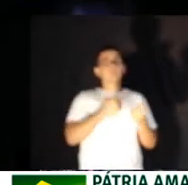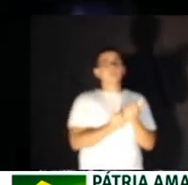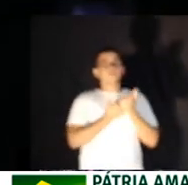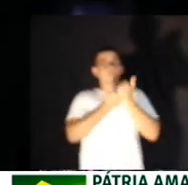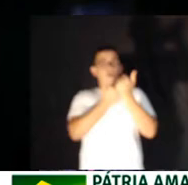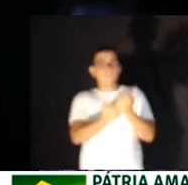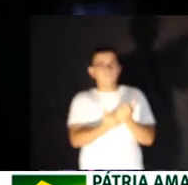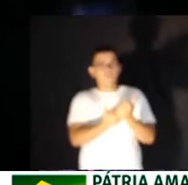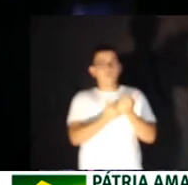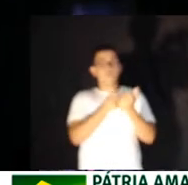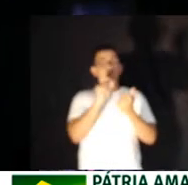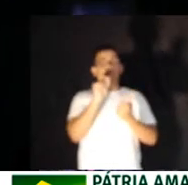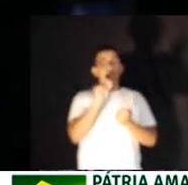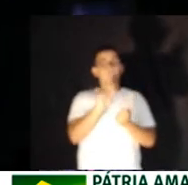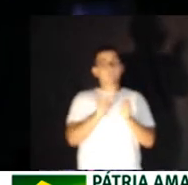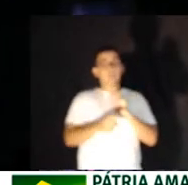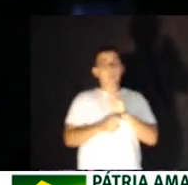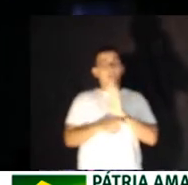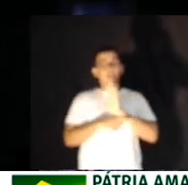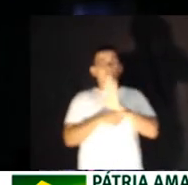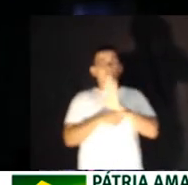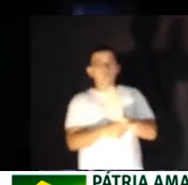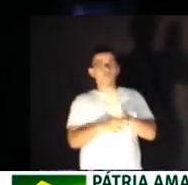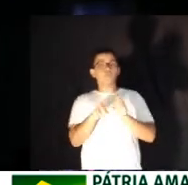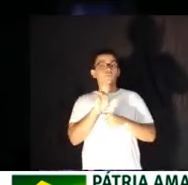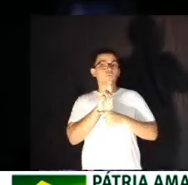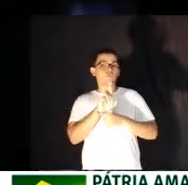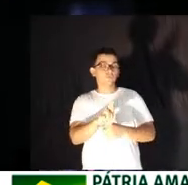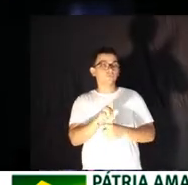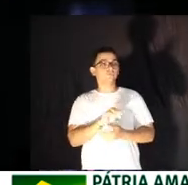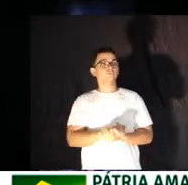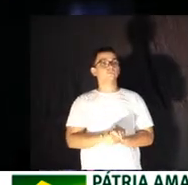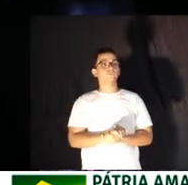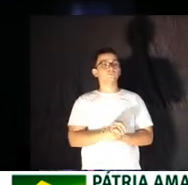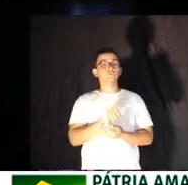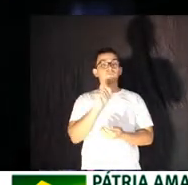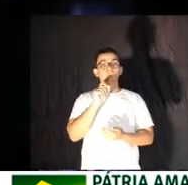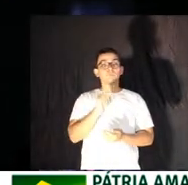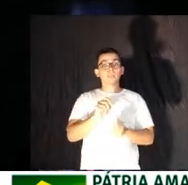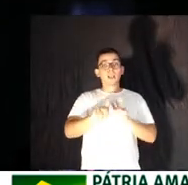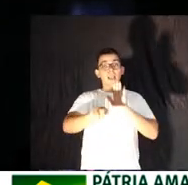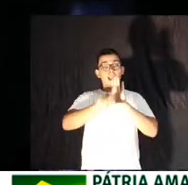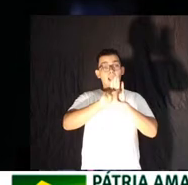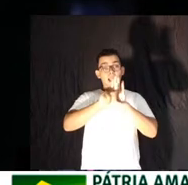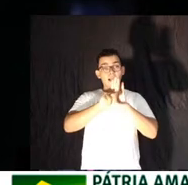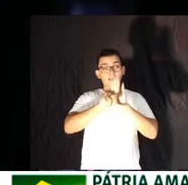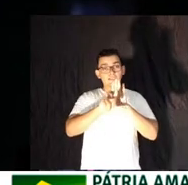foi custodiado pela Lei Audibank, que é a Lei de